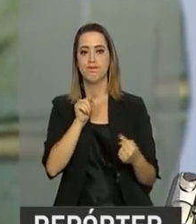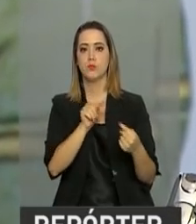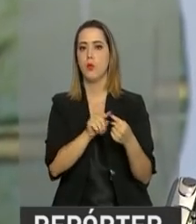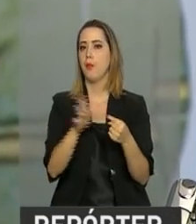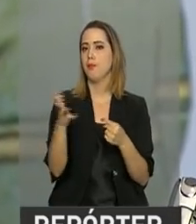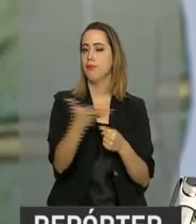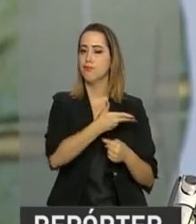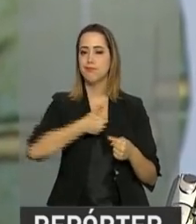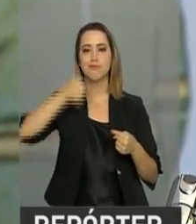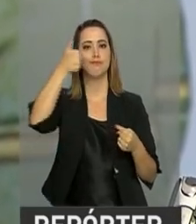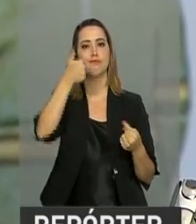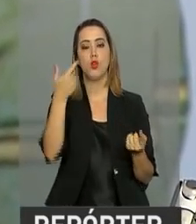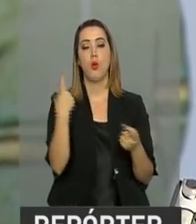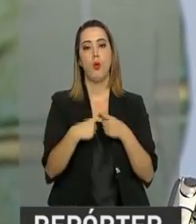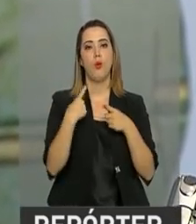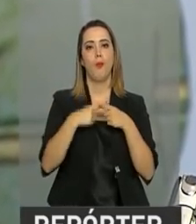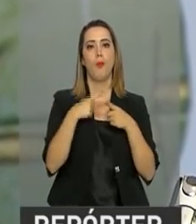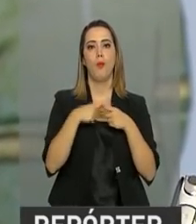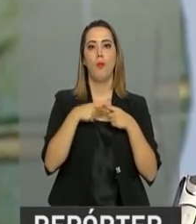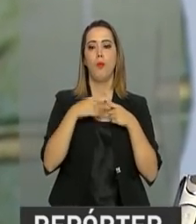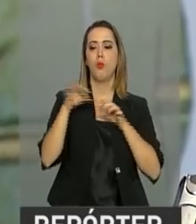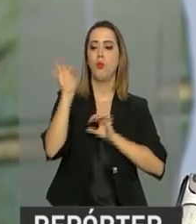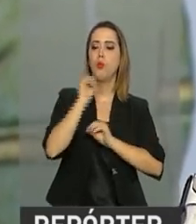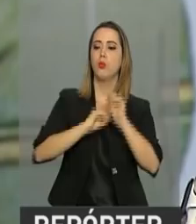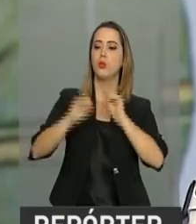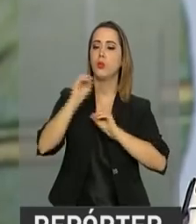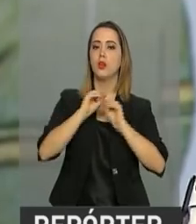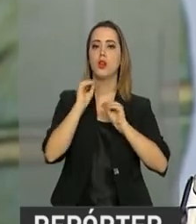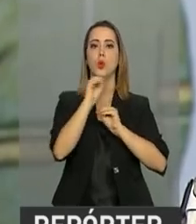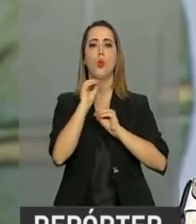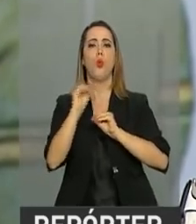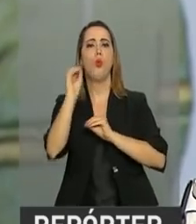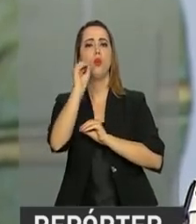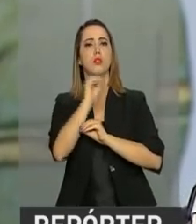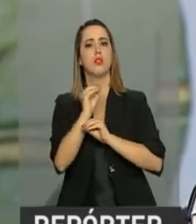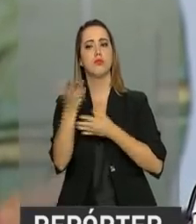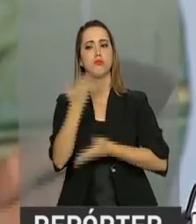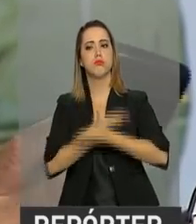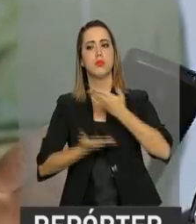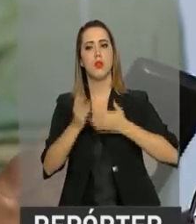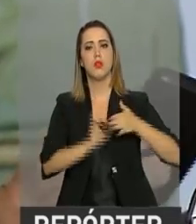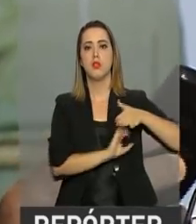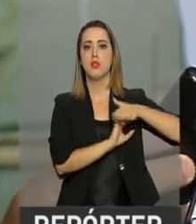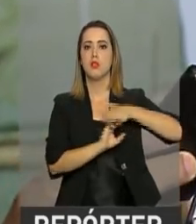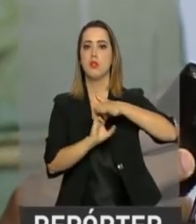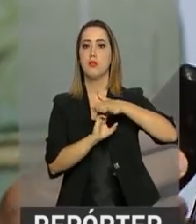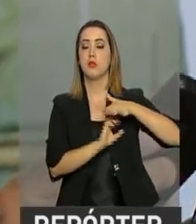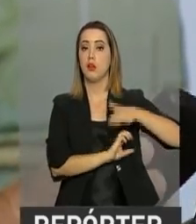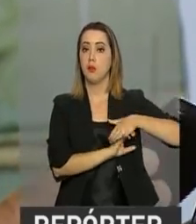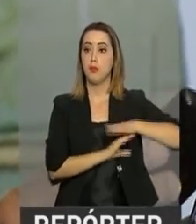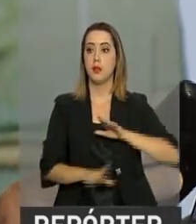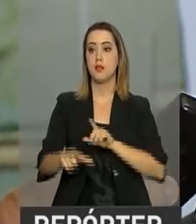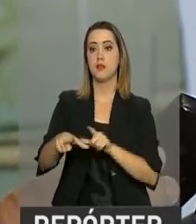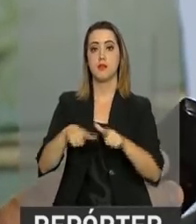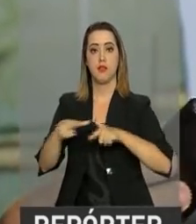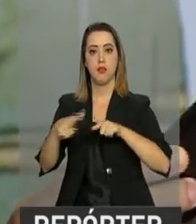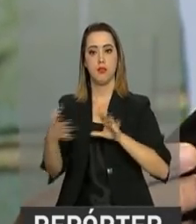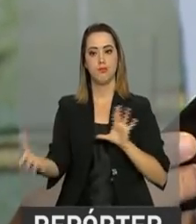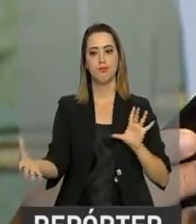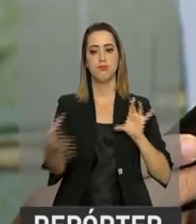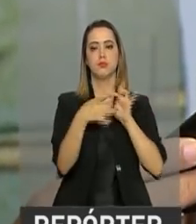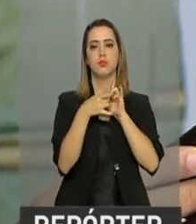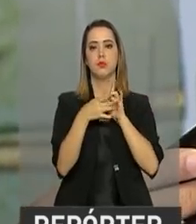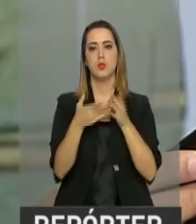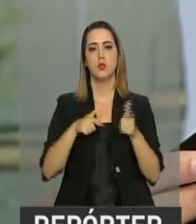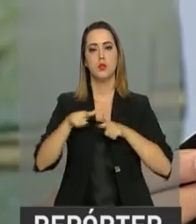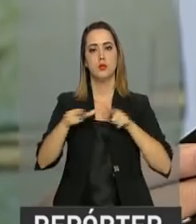bela das justiças porque trata da de cuidar da relação entre capital e trabalho e a gente sabe que o trabalho é